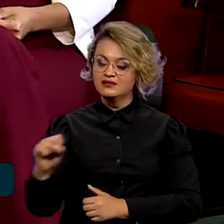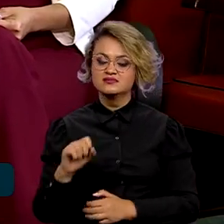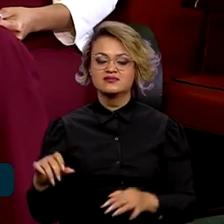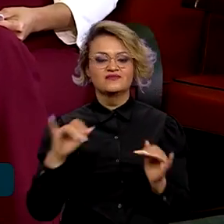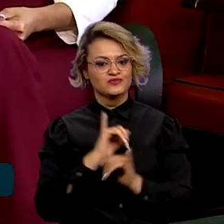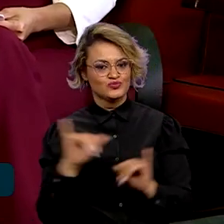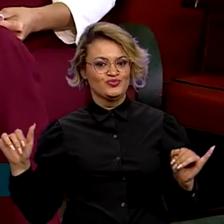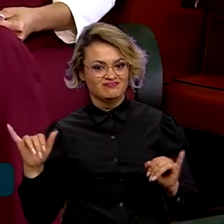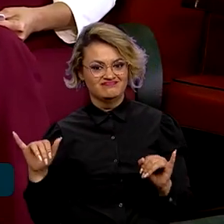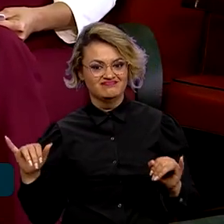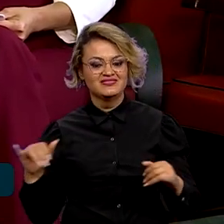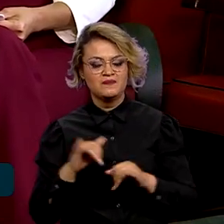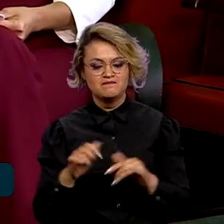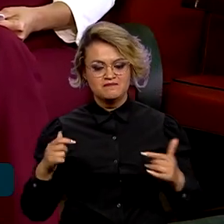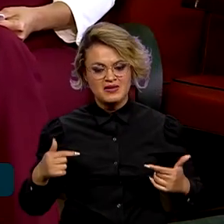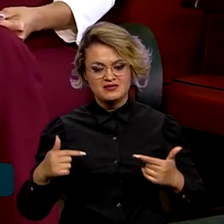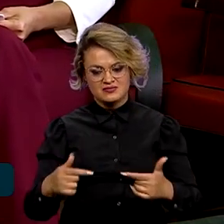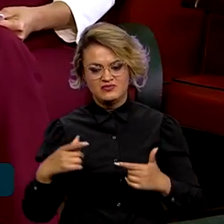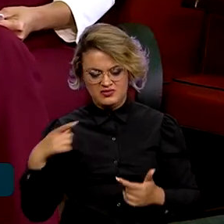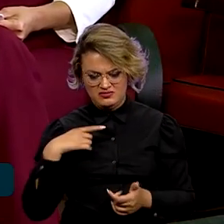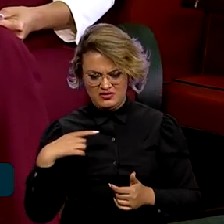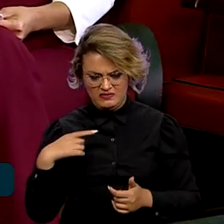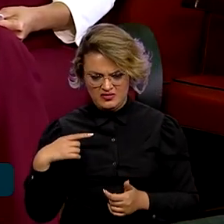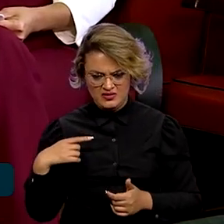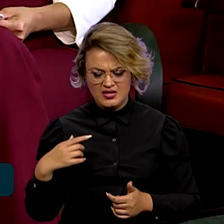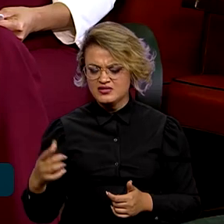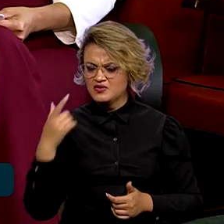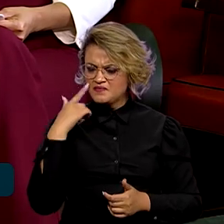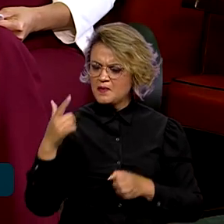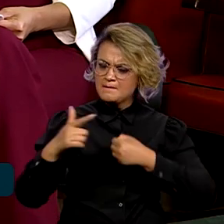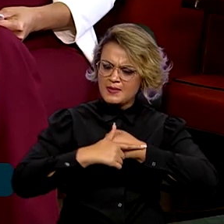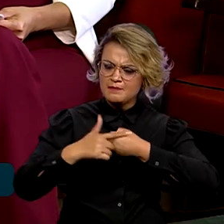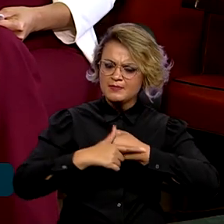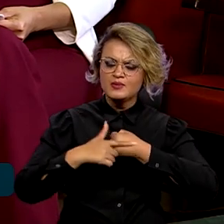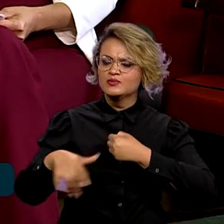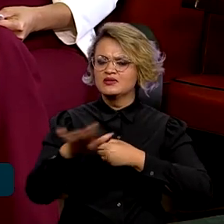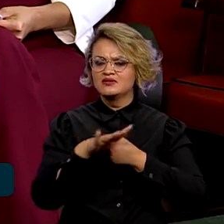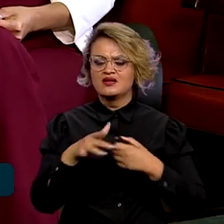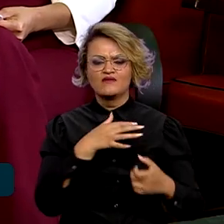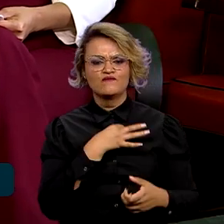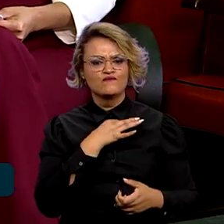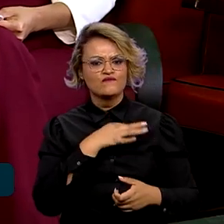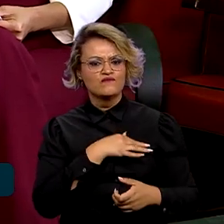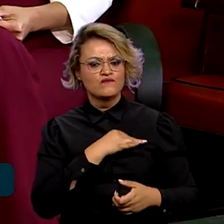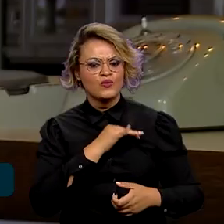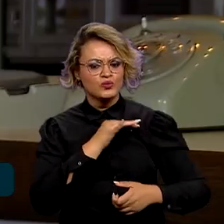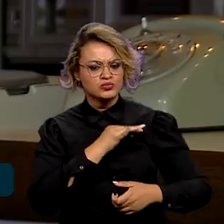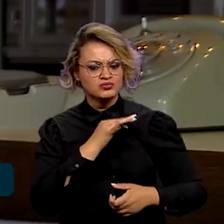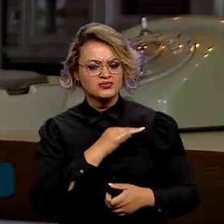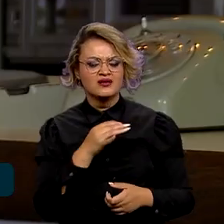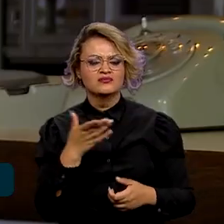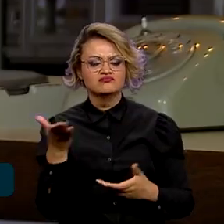relançaram, uma iniciativa. Como a senhora vê o papel do mercado voluntário de carbono?